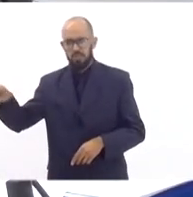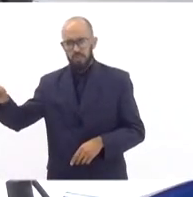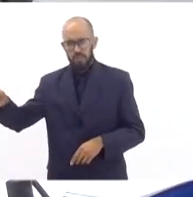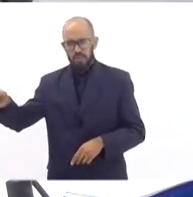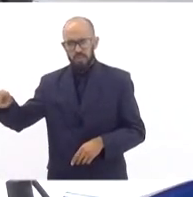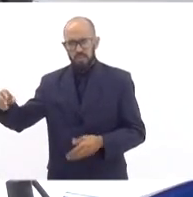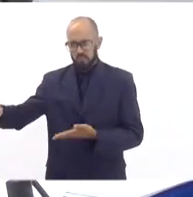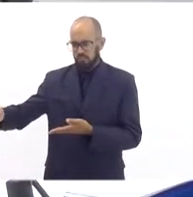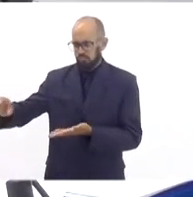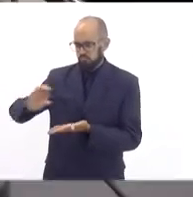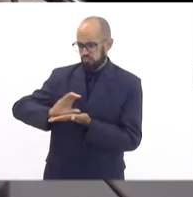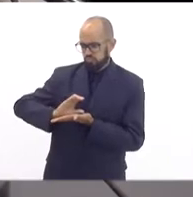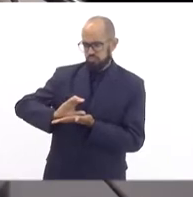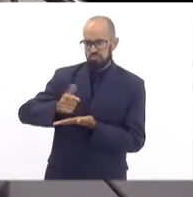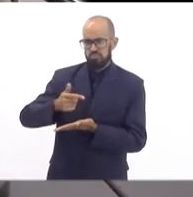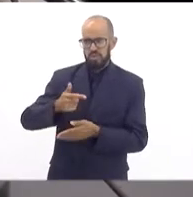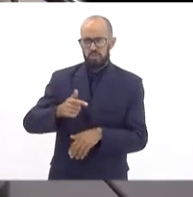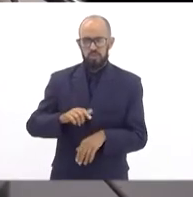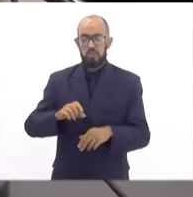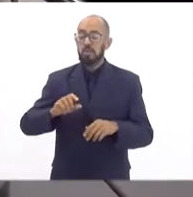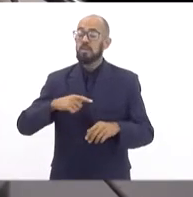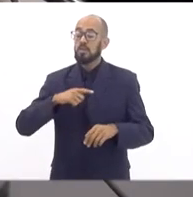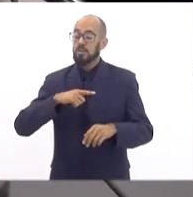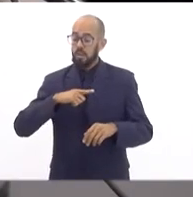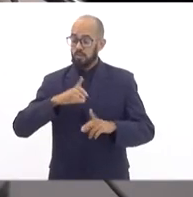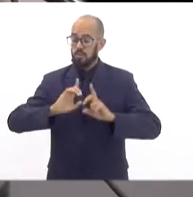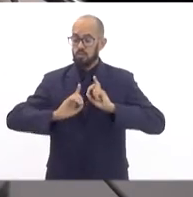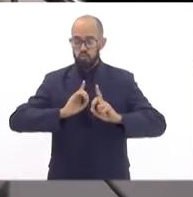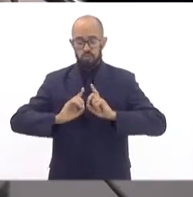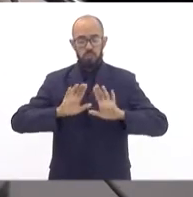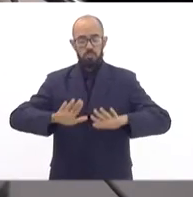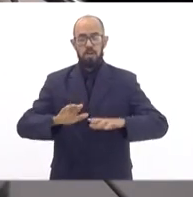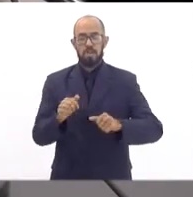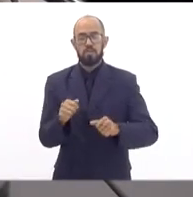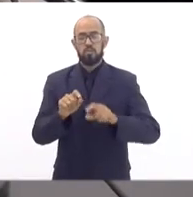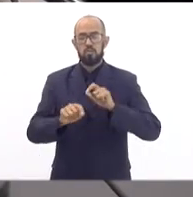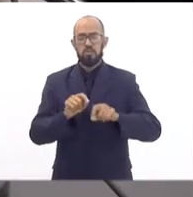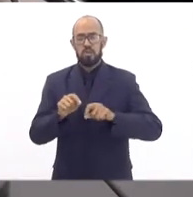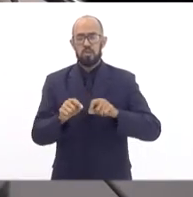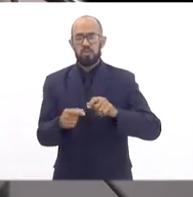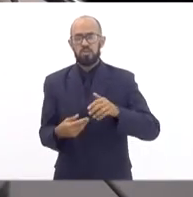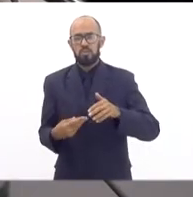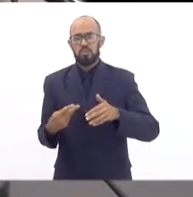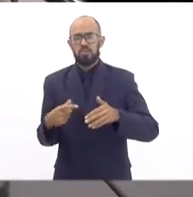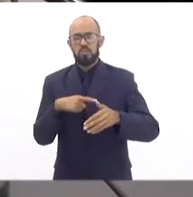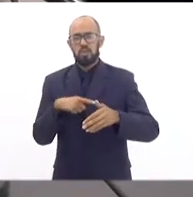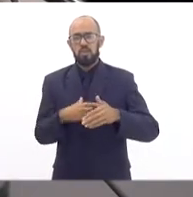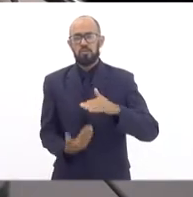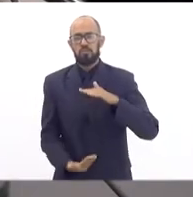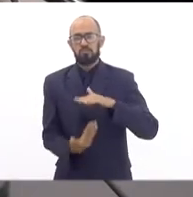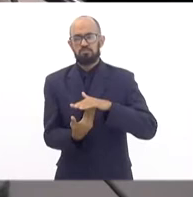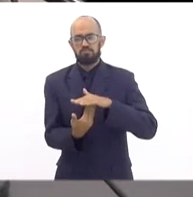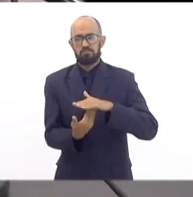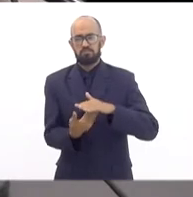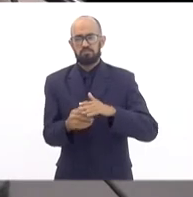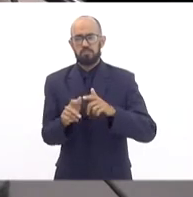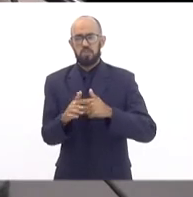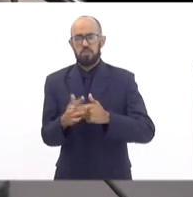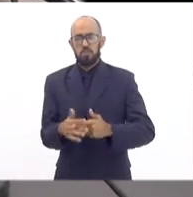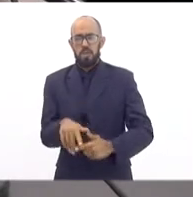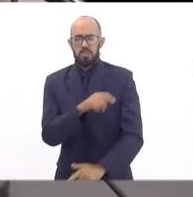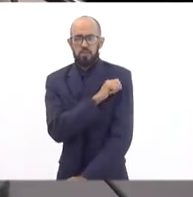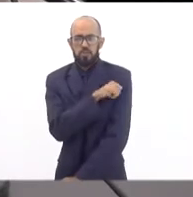tivesse? Teve uma discussão, deputado, e aí a gente esbarrou, na época, algumas limitações, umas vedações do regime de recuperação fiscal.